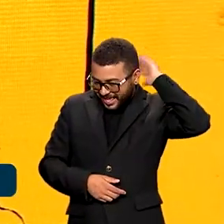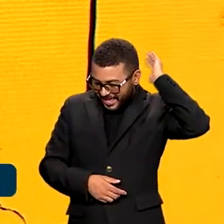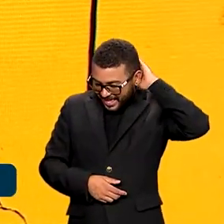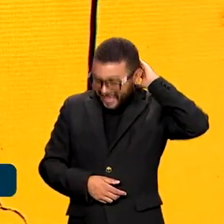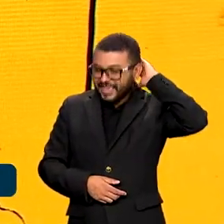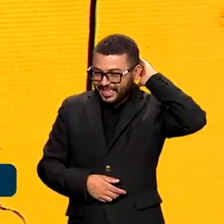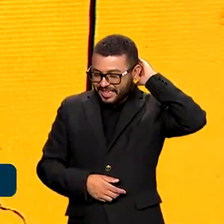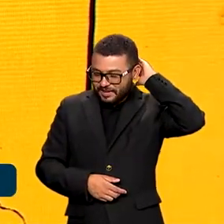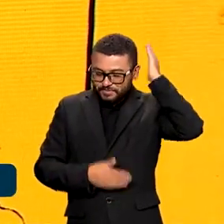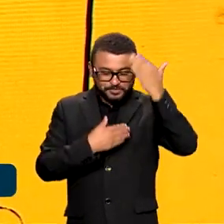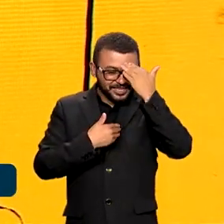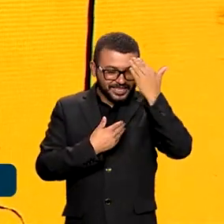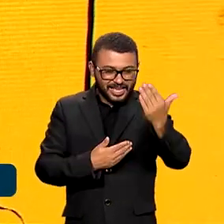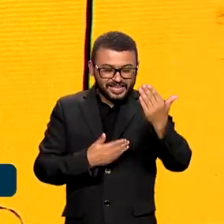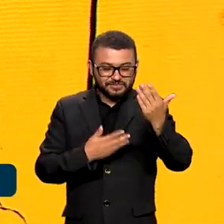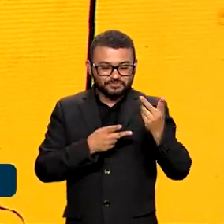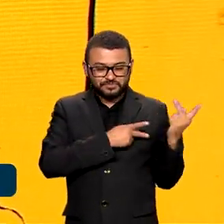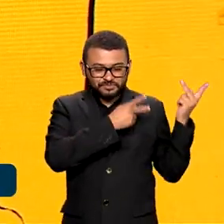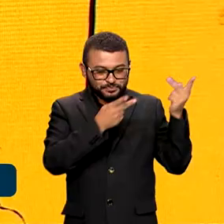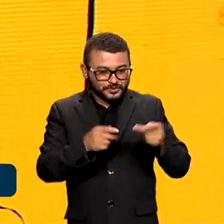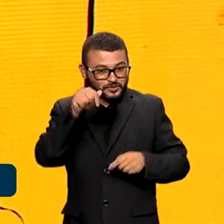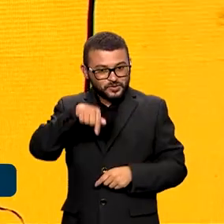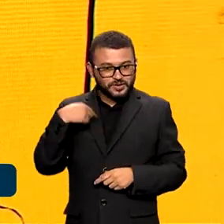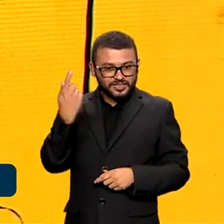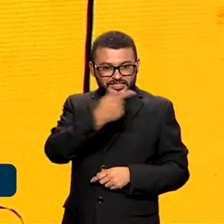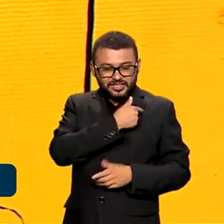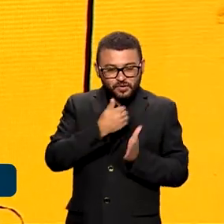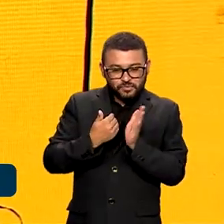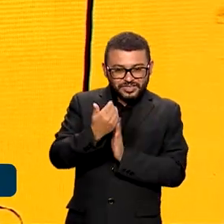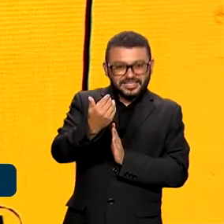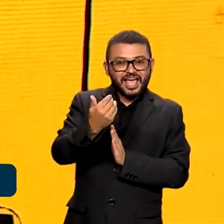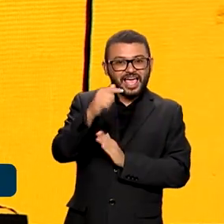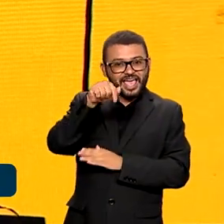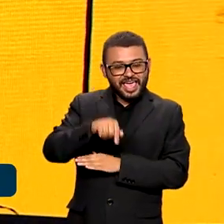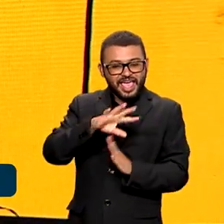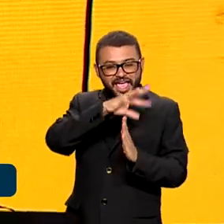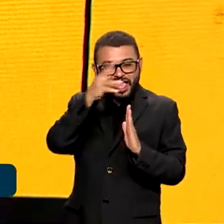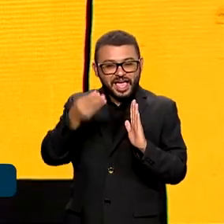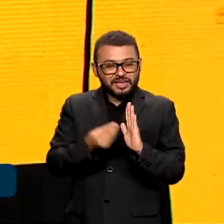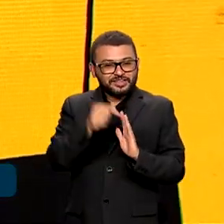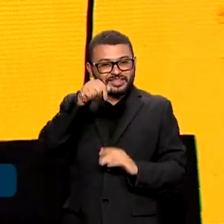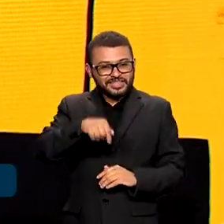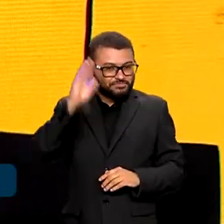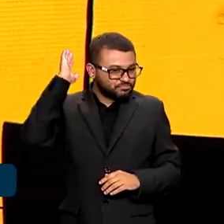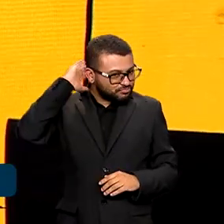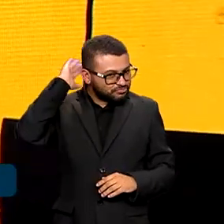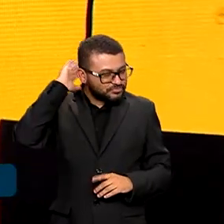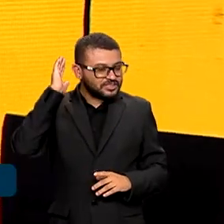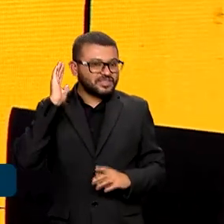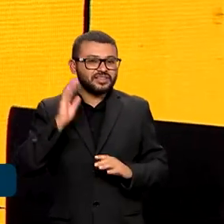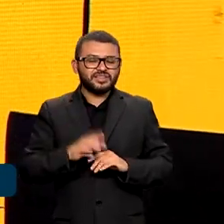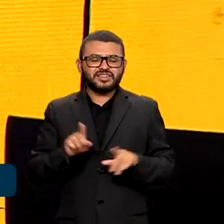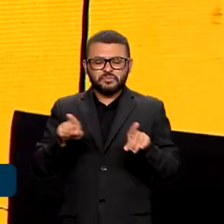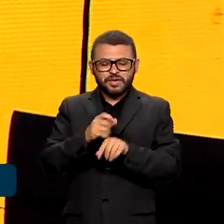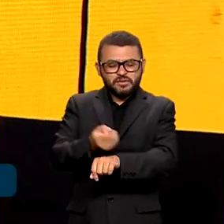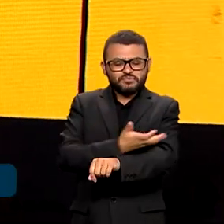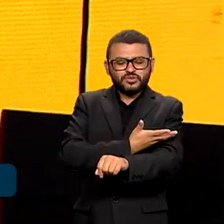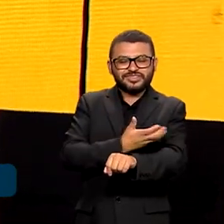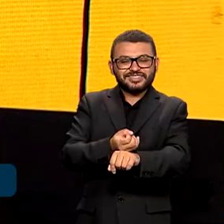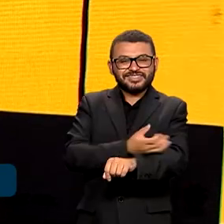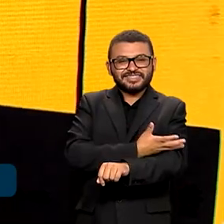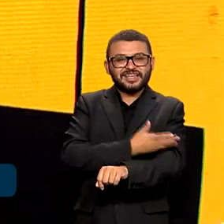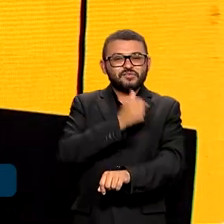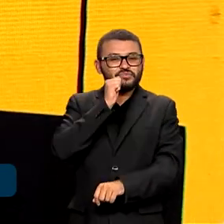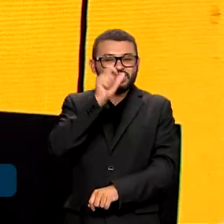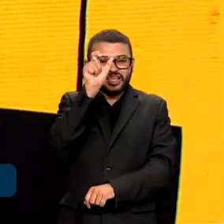Amazônia. Portal, como disse aqui Dira, da Amazônia. E aliás, é tanta emoção que a Dira Paz,